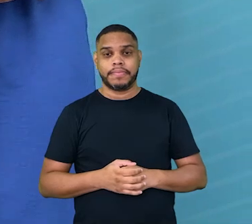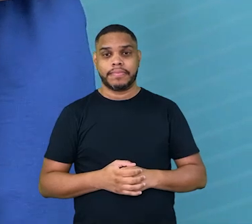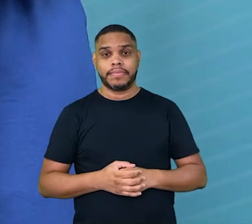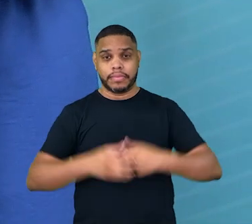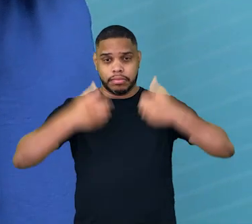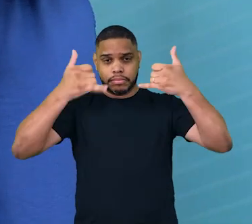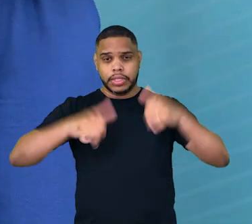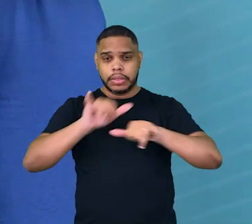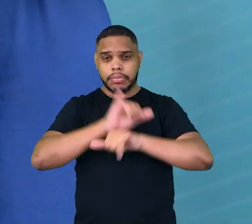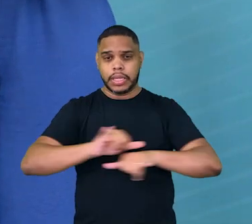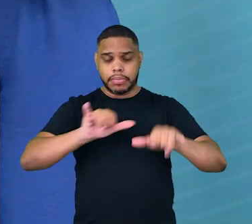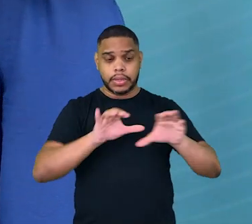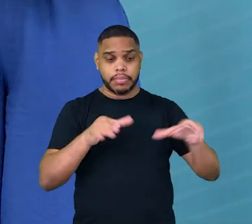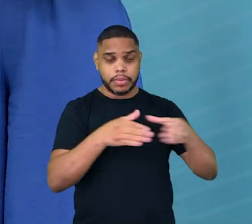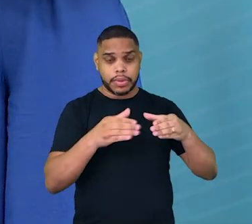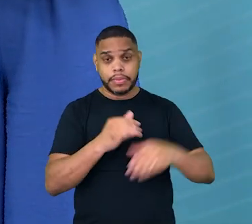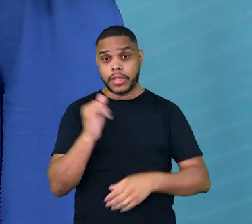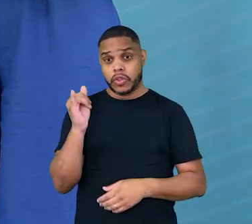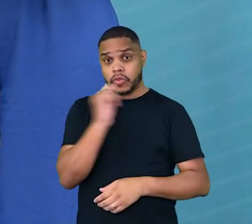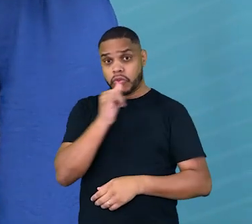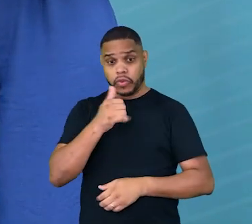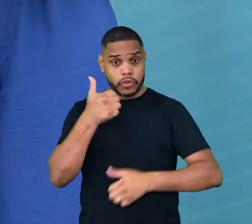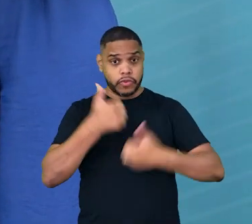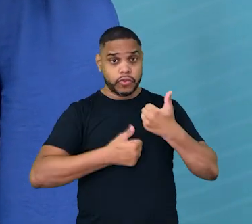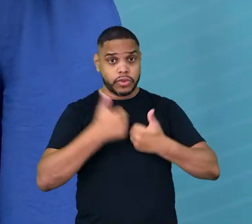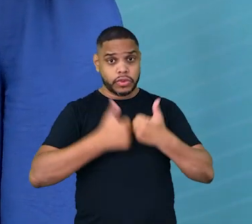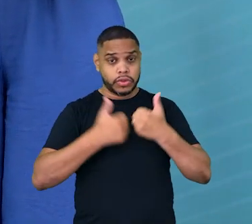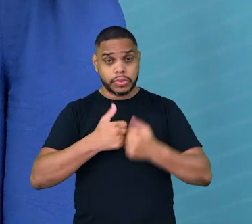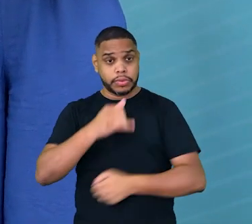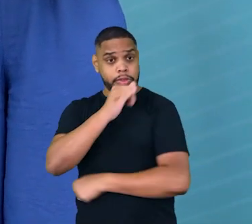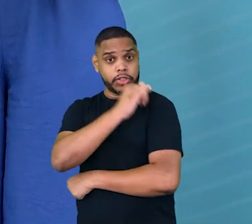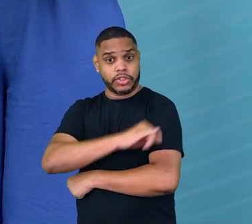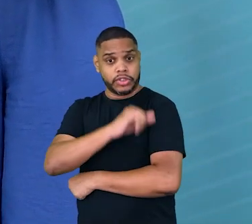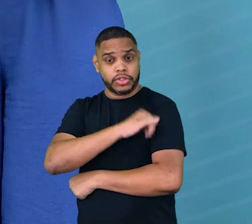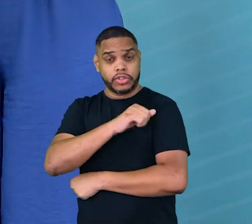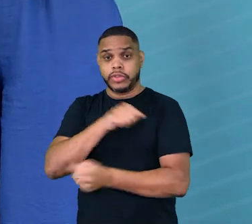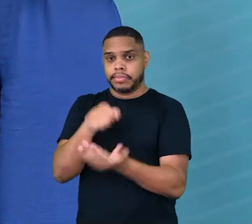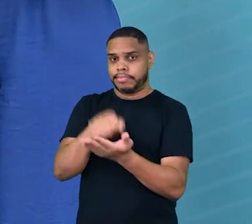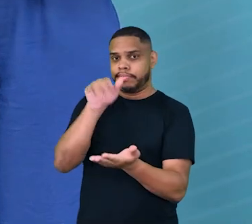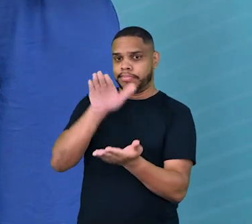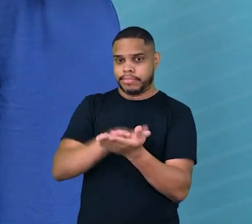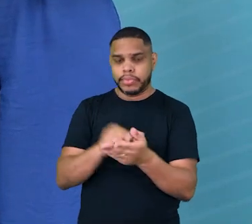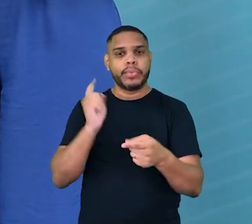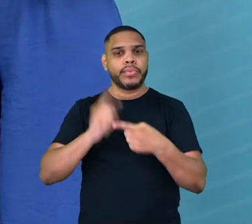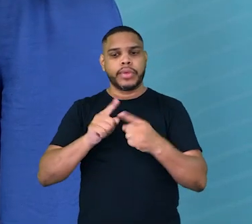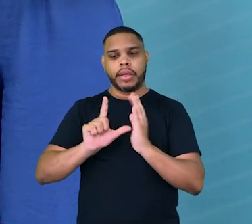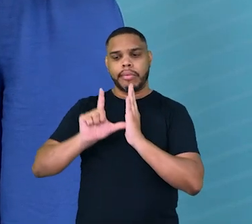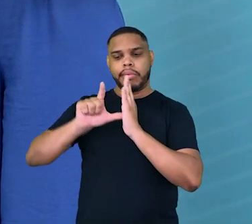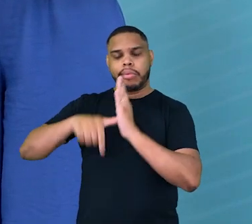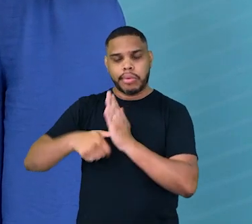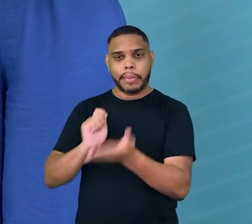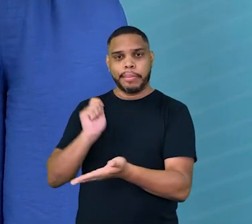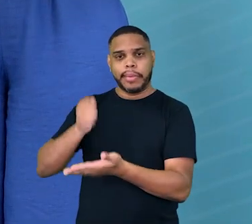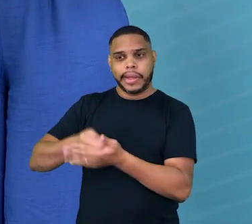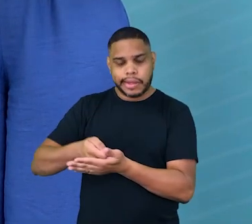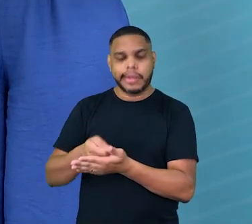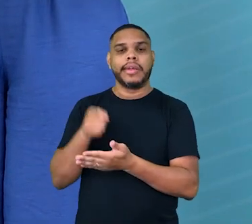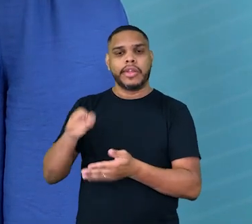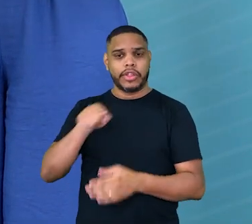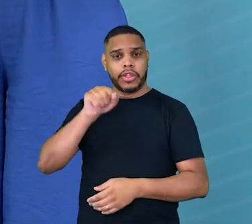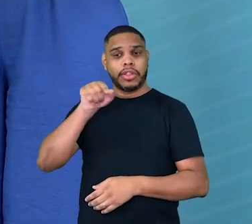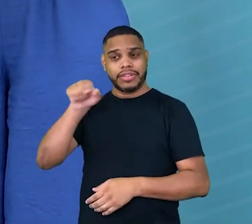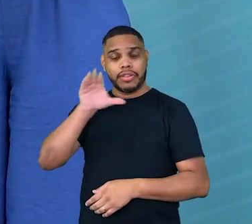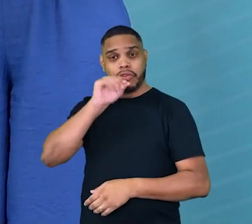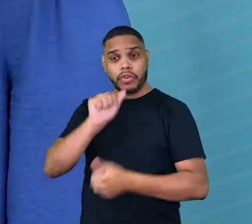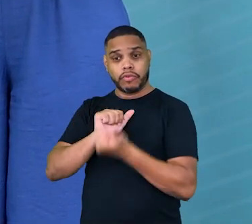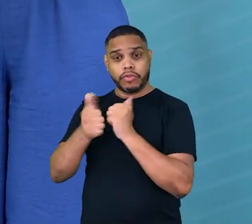os nossos destaques das turmas, o Fluminense, time de futebol do Rio de Janeiro, foi multado por atrasar o pagamento de verbas rescisórias a